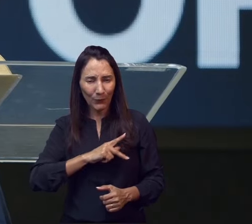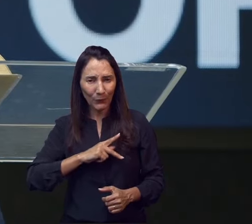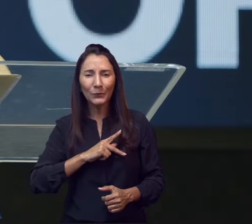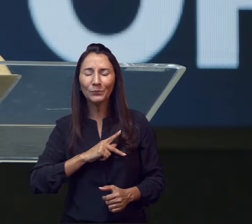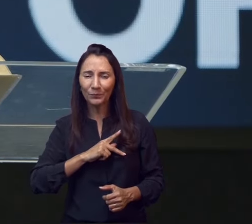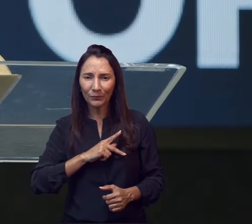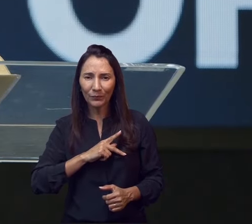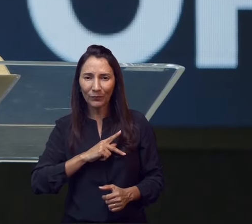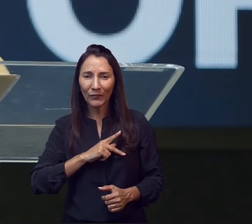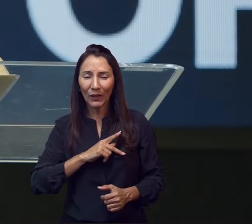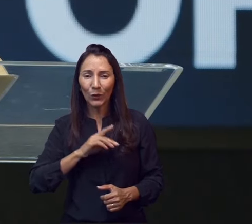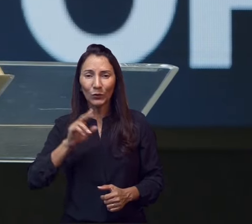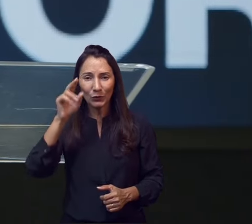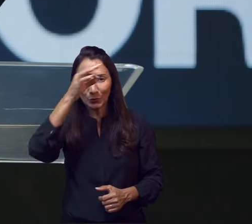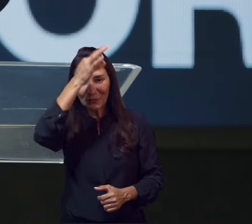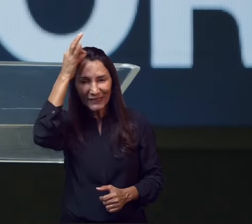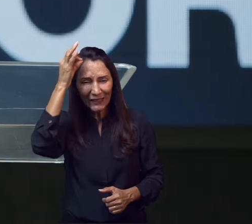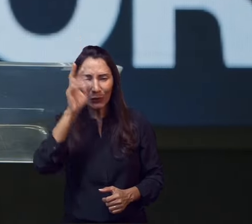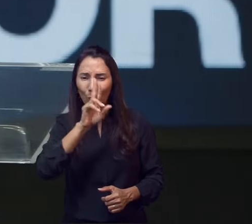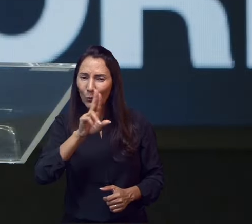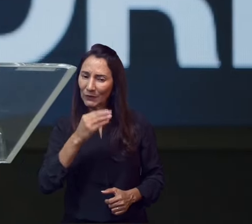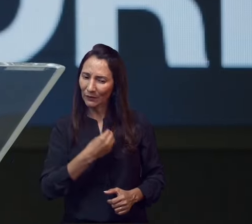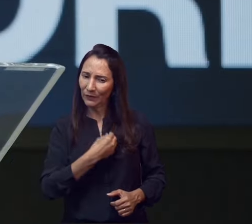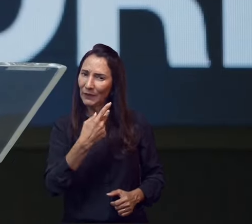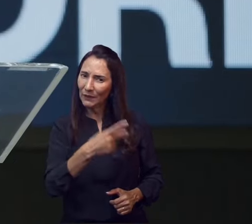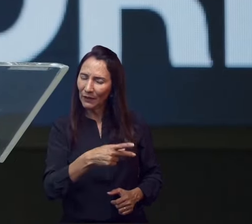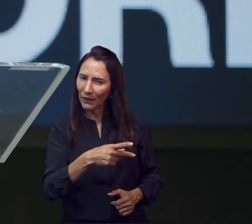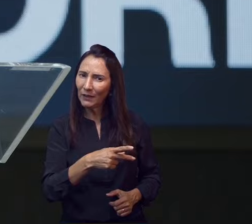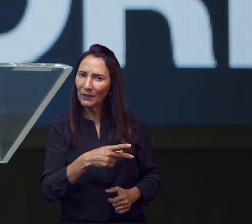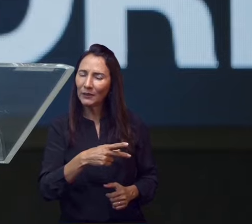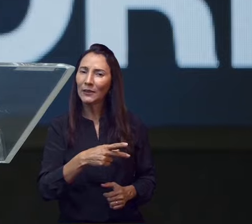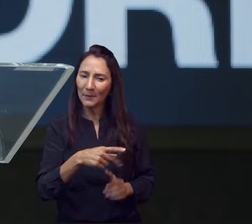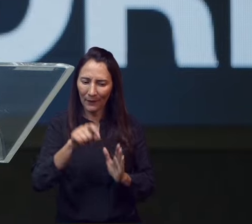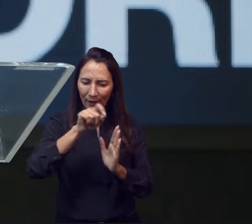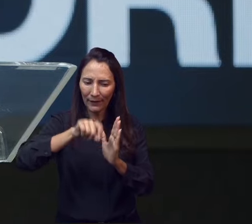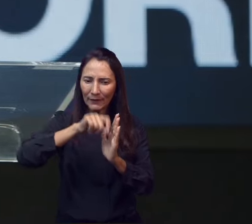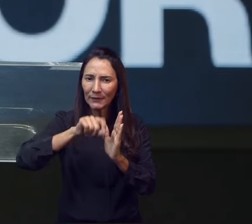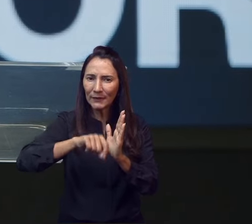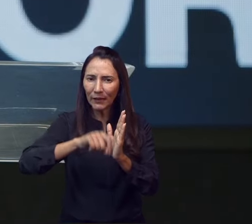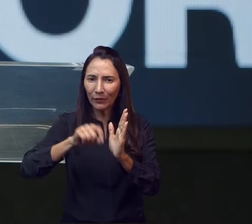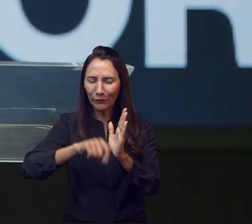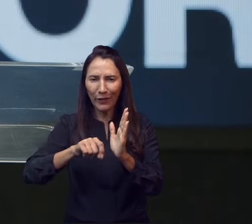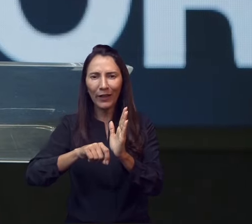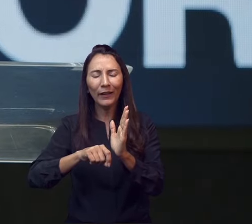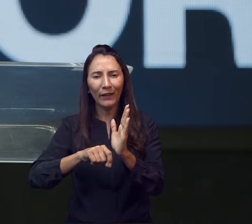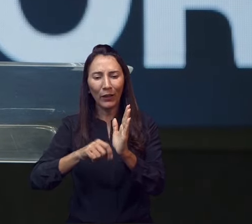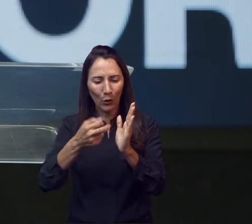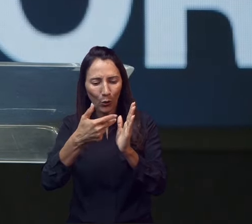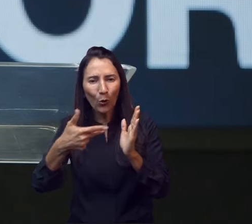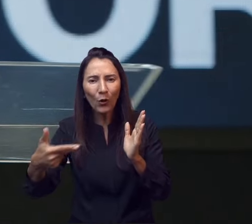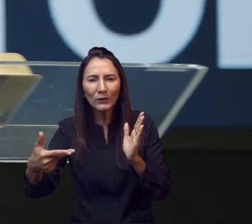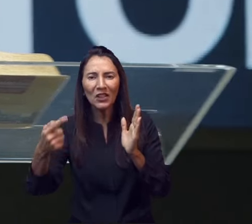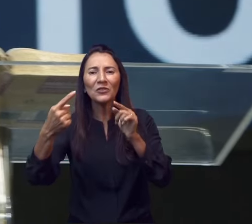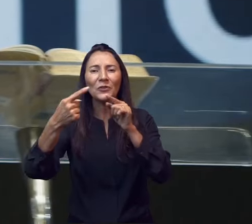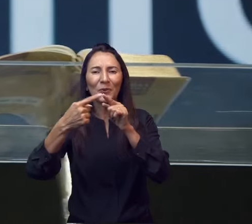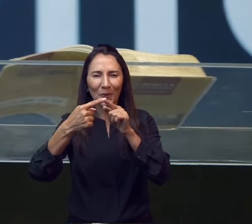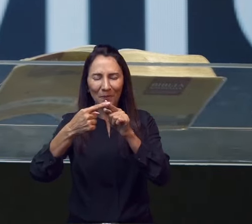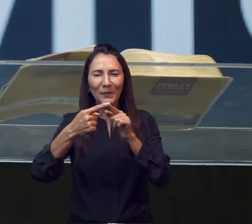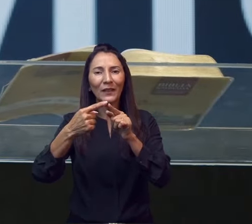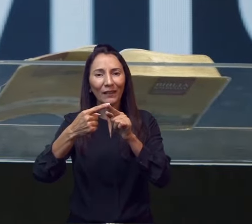ele diz algo que está em conformidade depois você chega em casa em